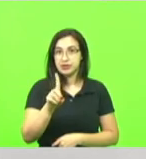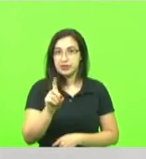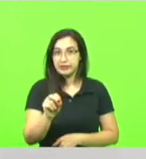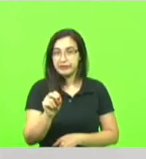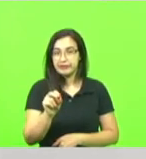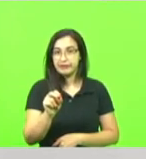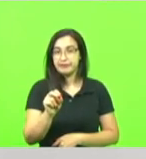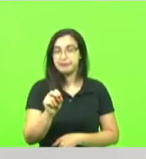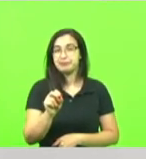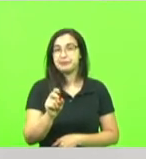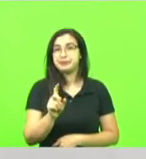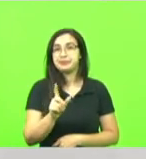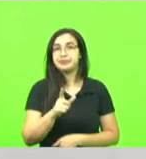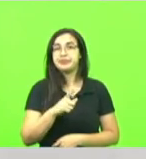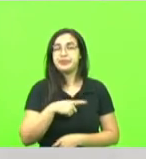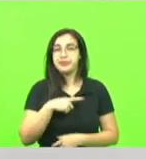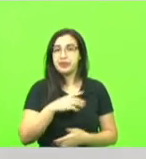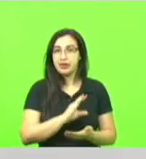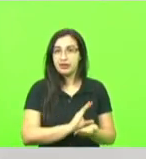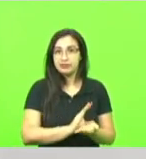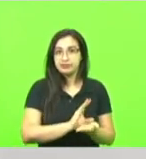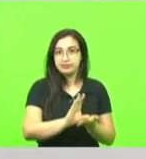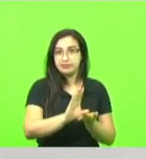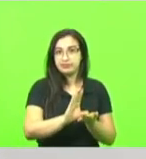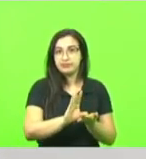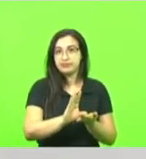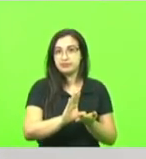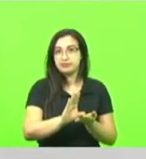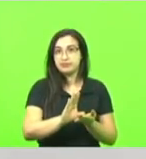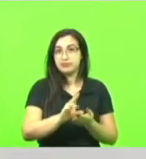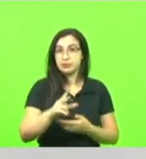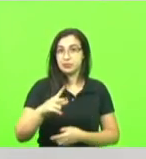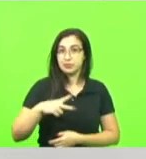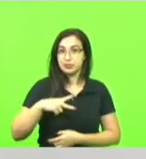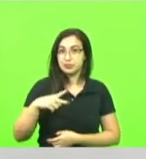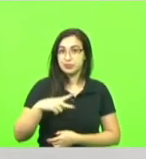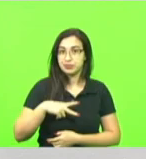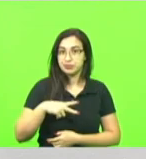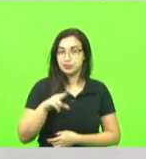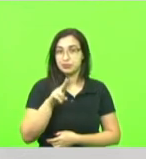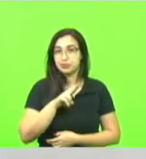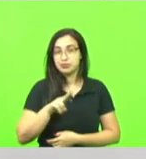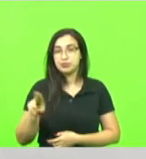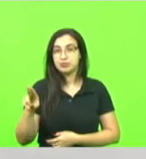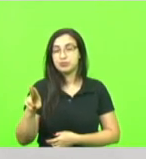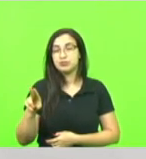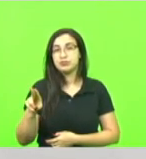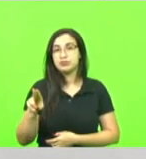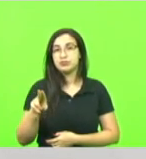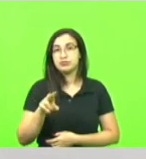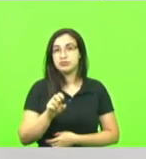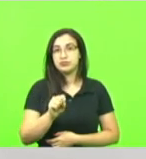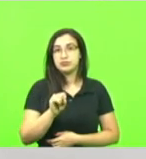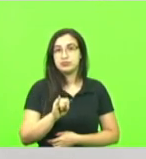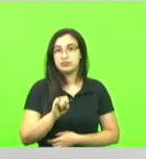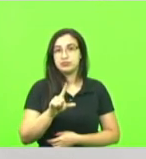e que tem um investidor do setor privado chamado Silvio Prim,